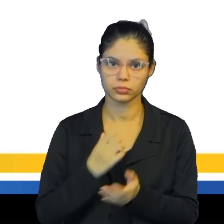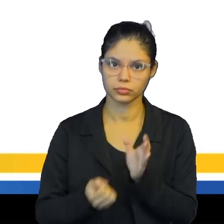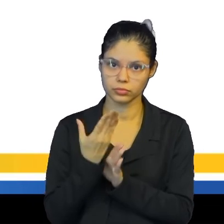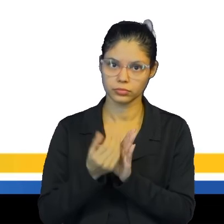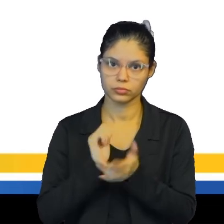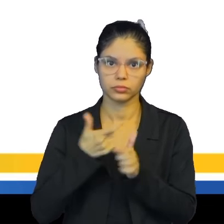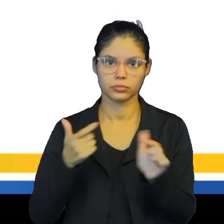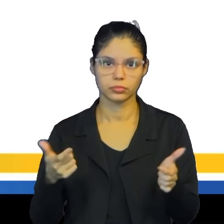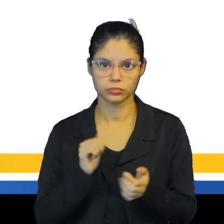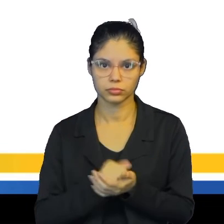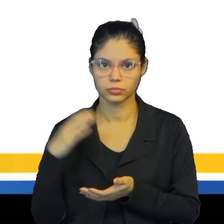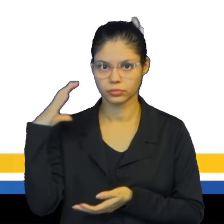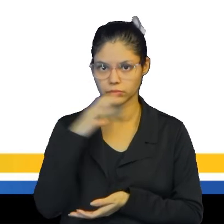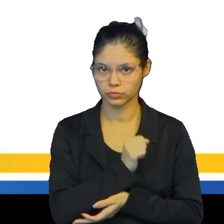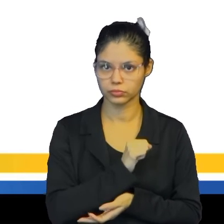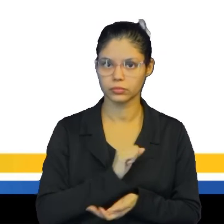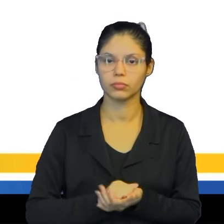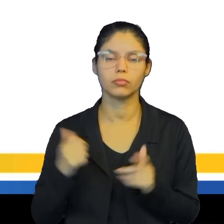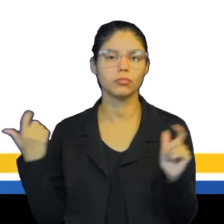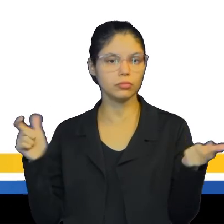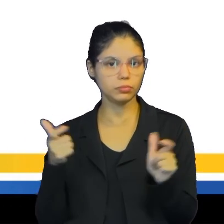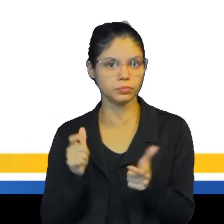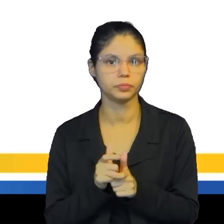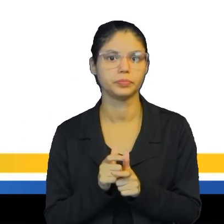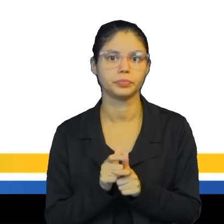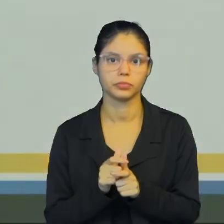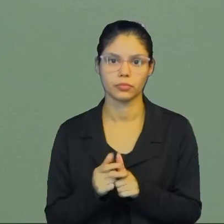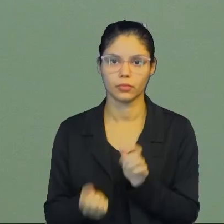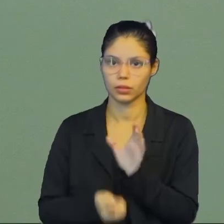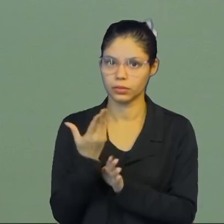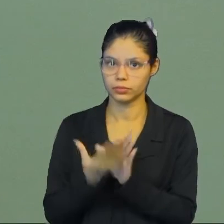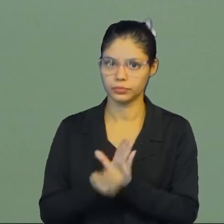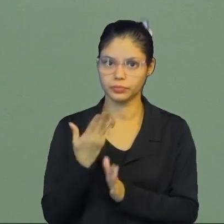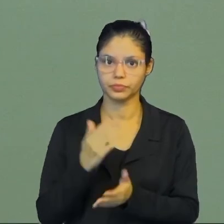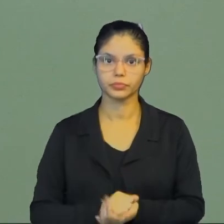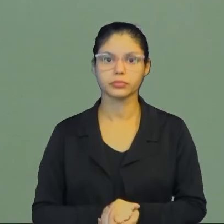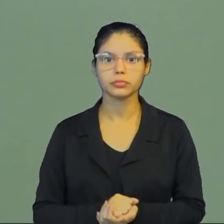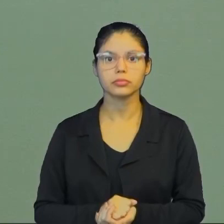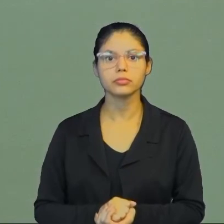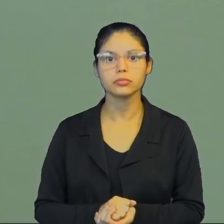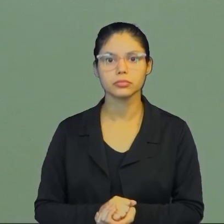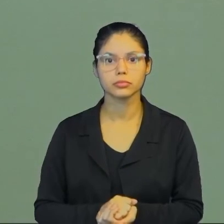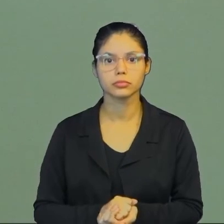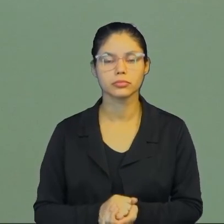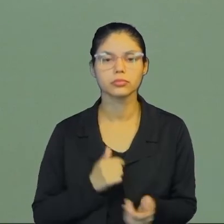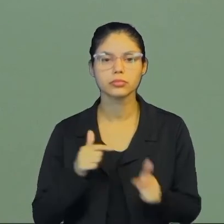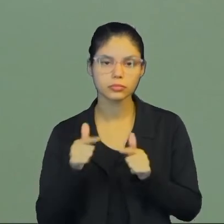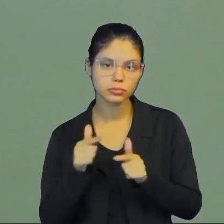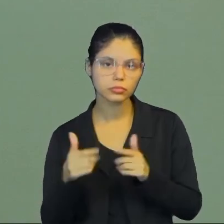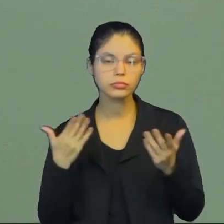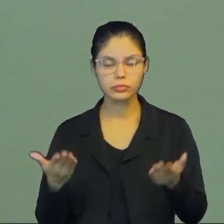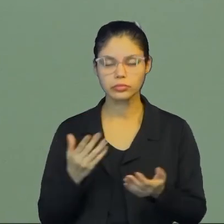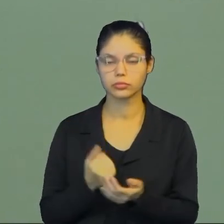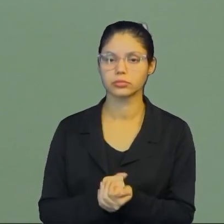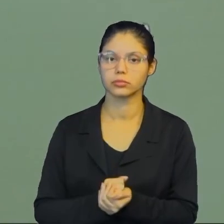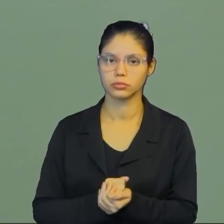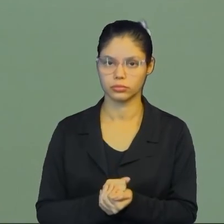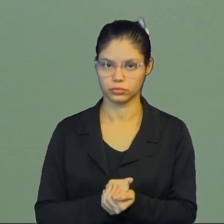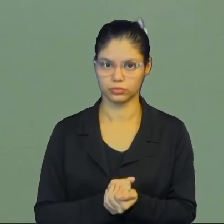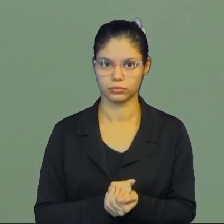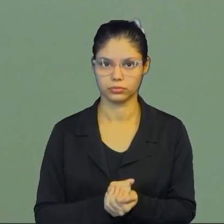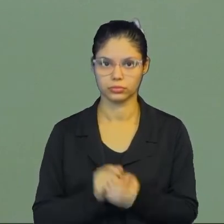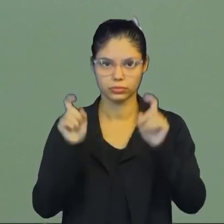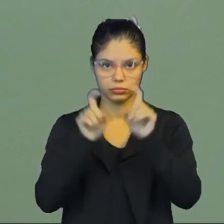as maiores vantagens para a rapidez também da produtividade, tá? Então, trabalhar com a questão